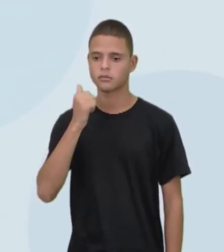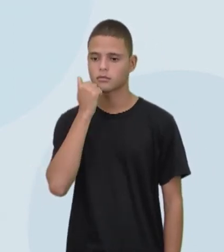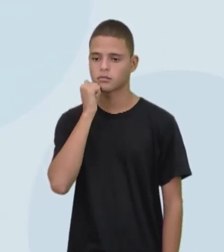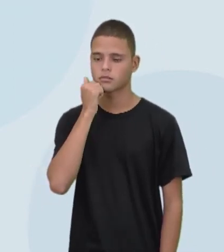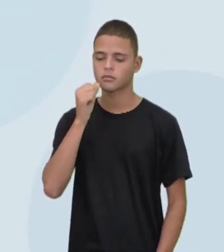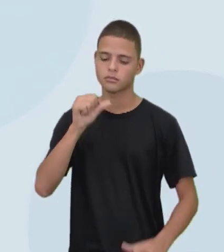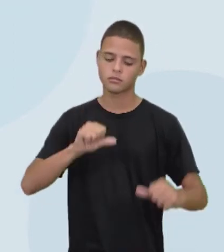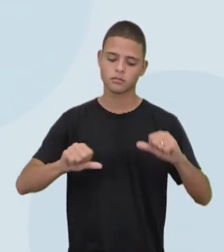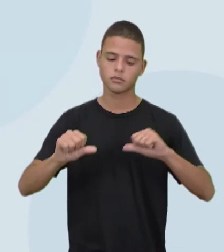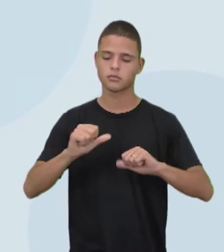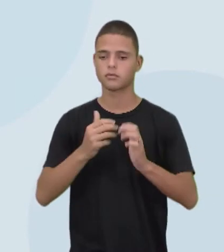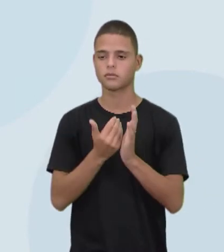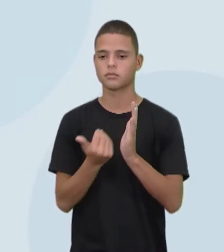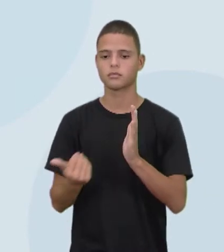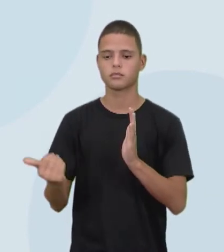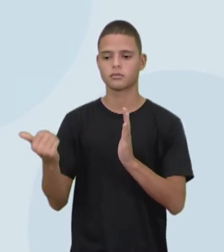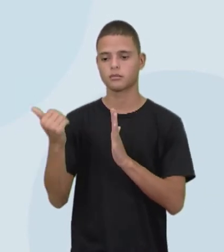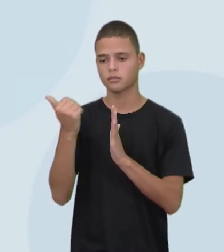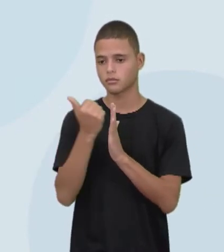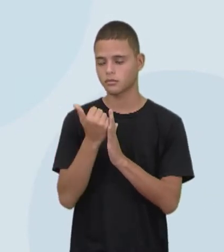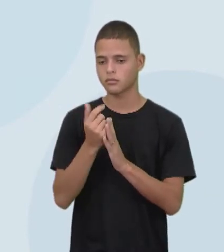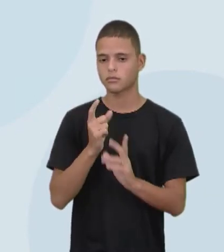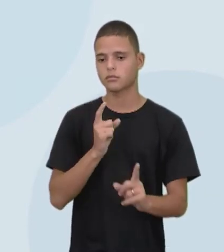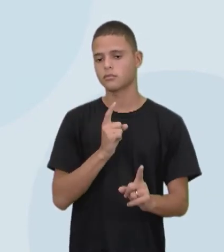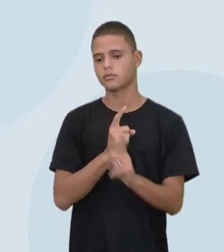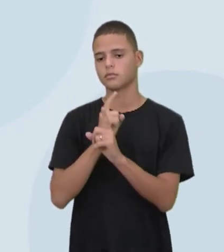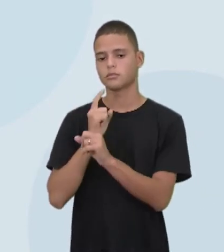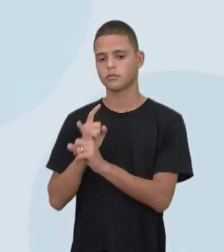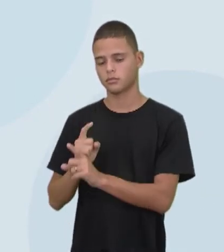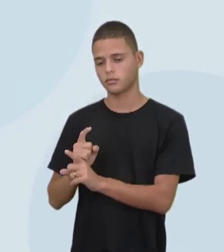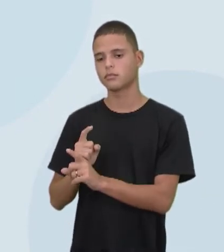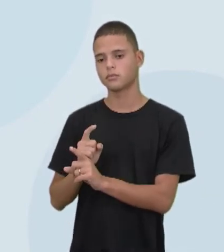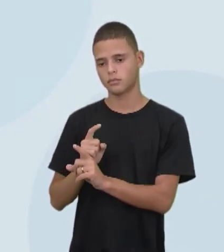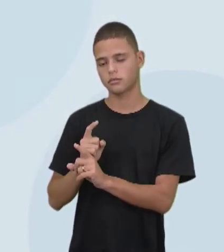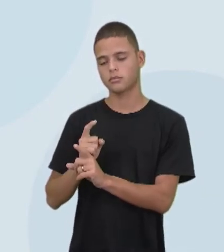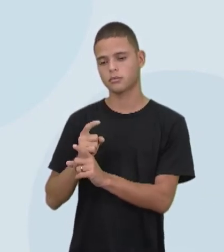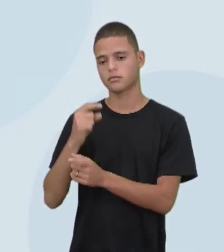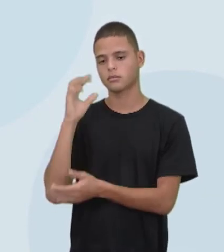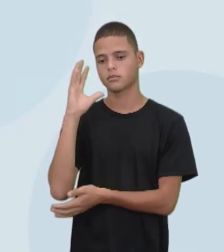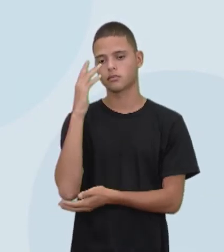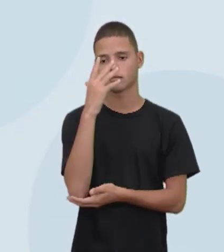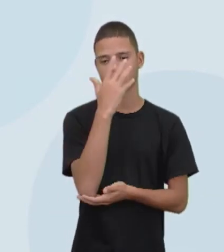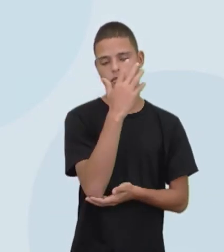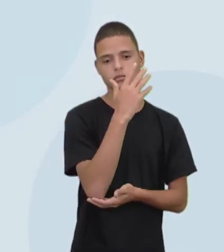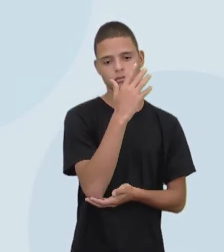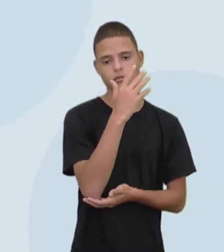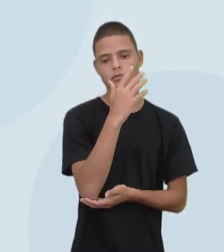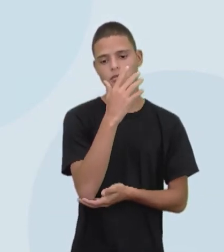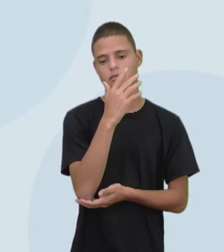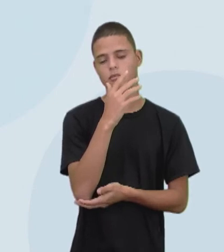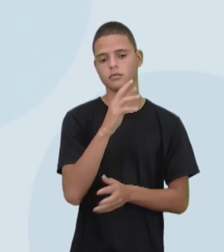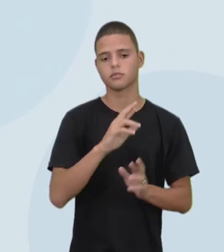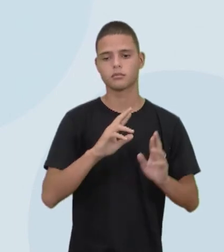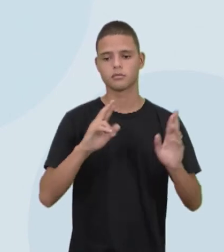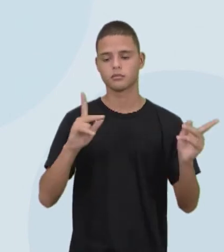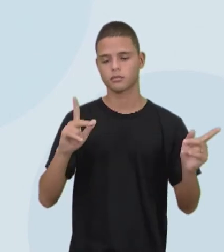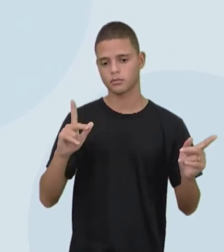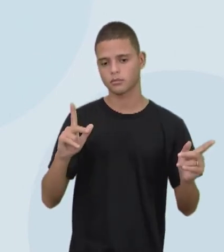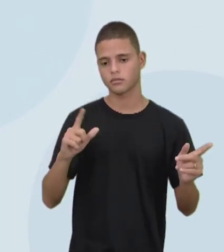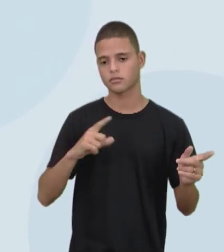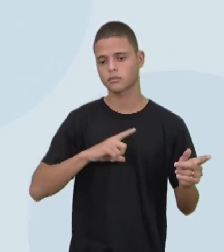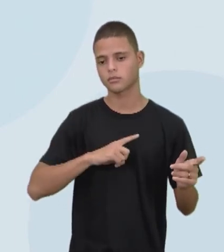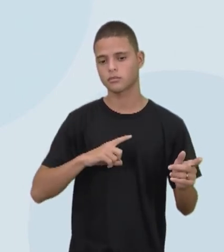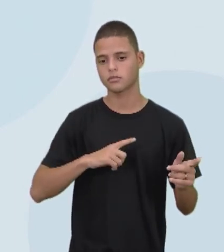que a gente encontra aí na nossa tabela e na natureza. Então, ele é um minério que, ao contrário lá do hidrogênio, só tem um, ele